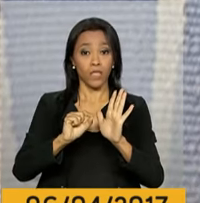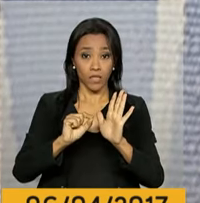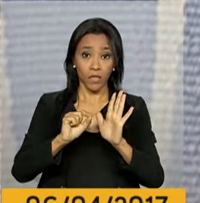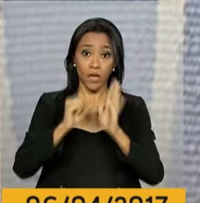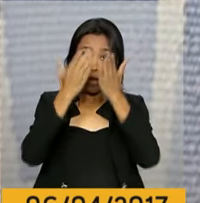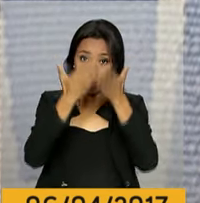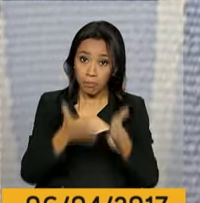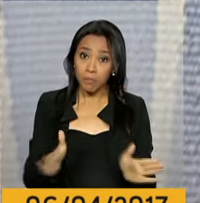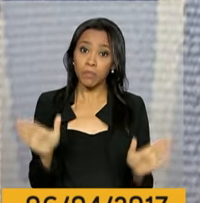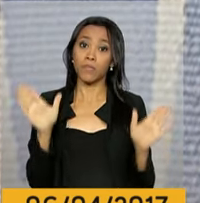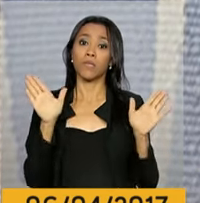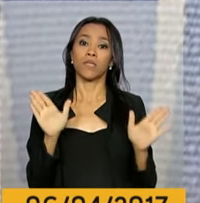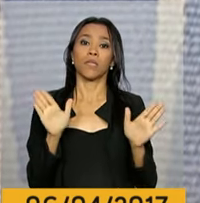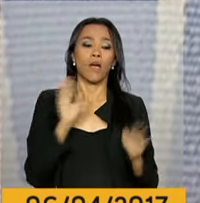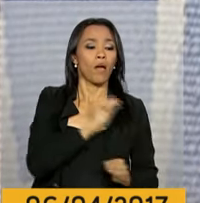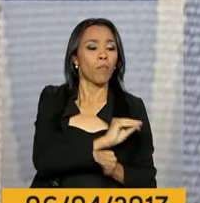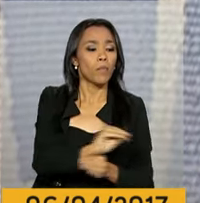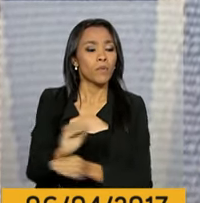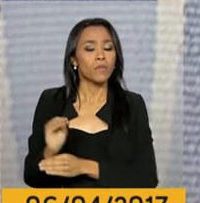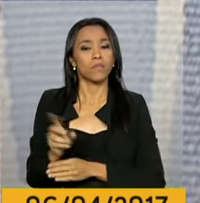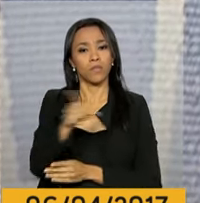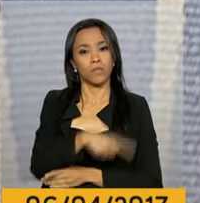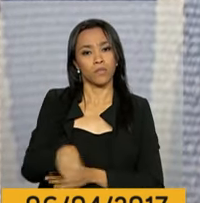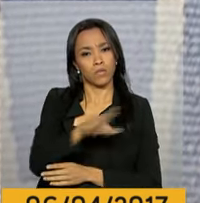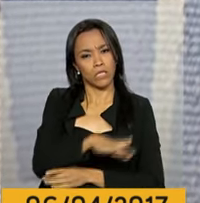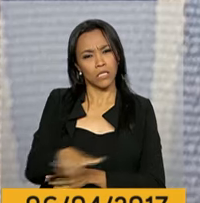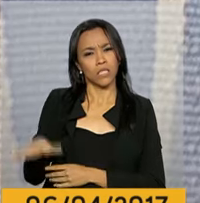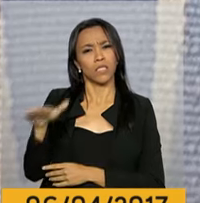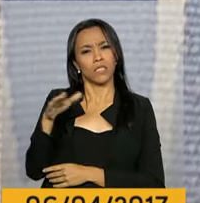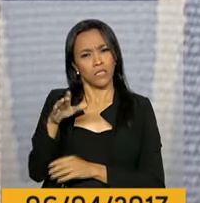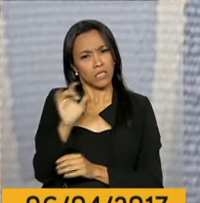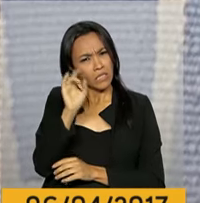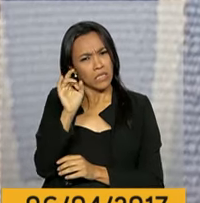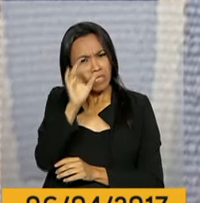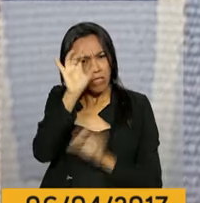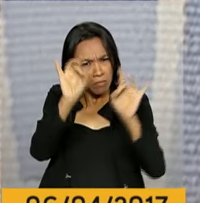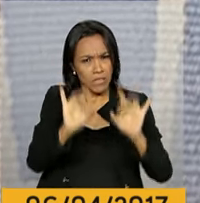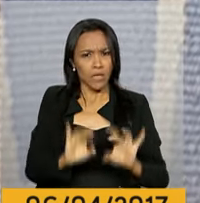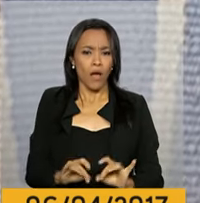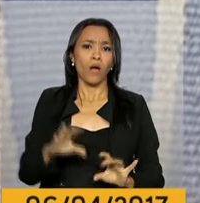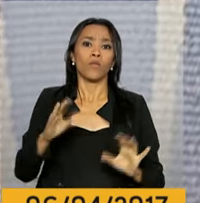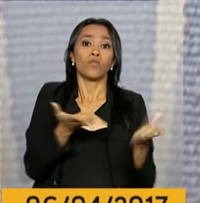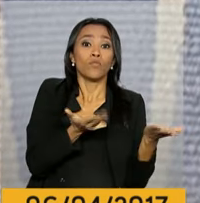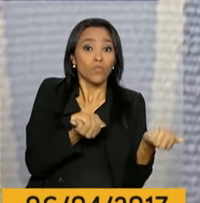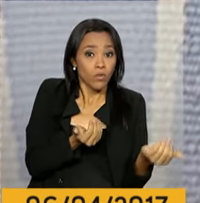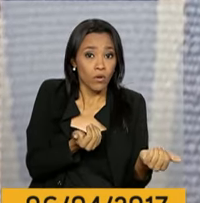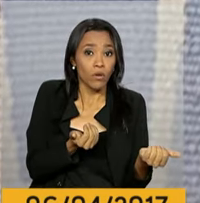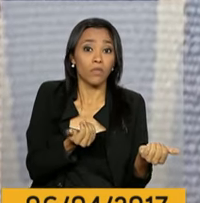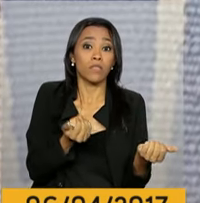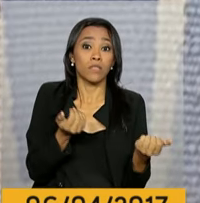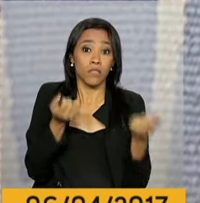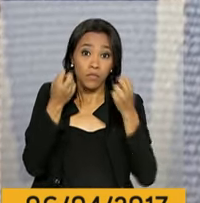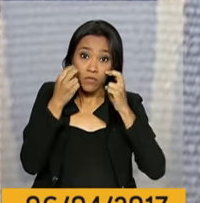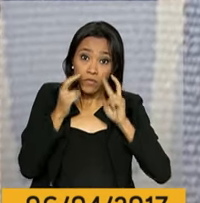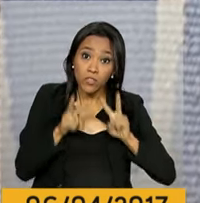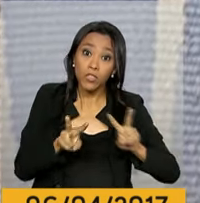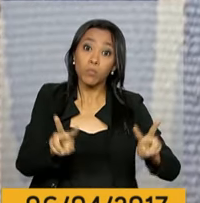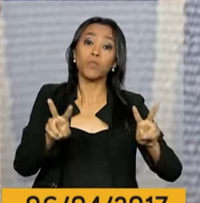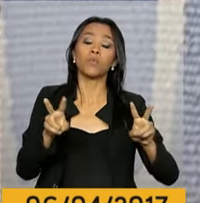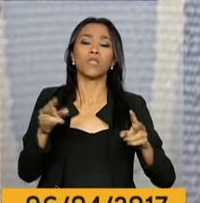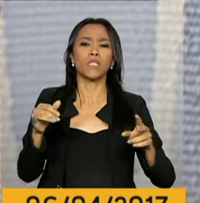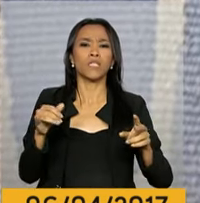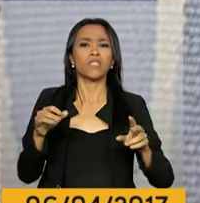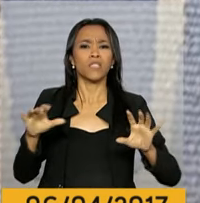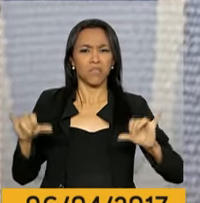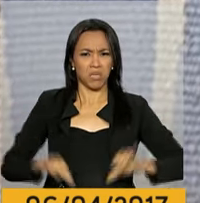proteção de jovens, crianças especialmente, vítimas e testemunhas de